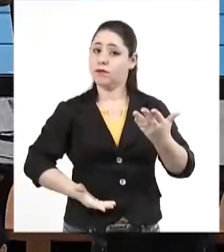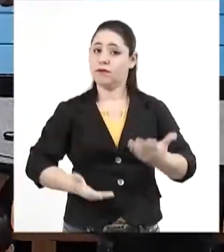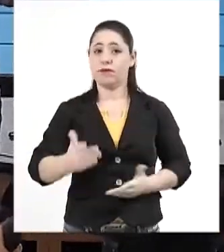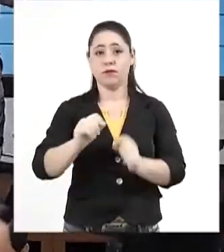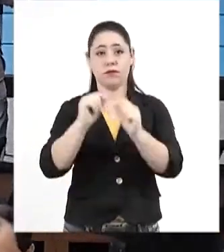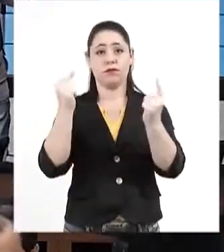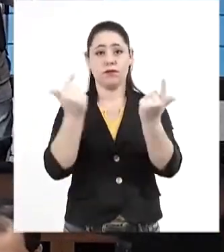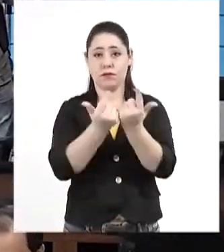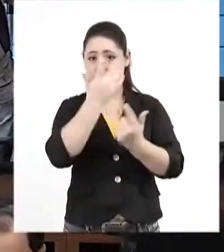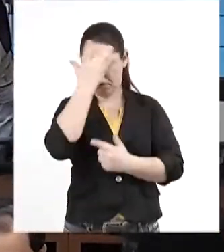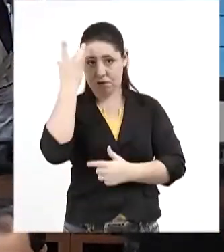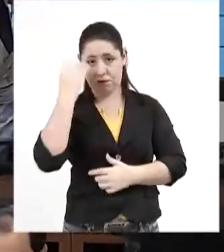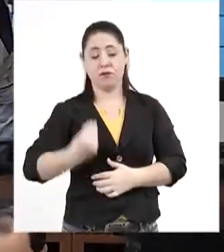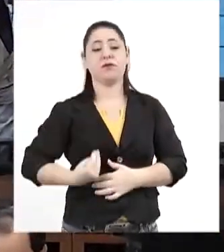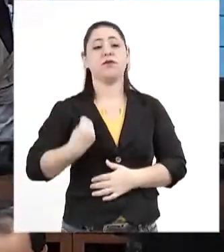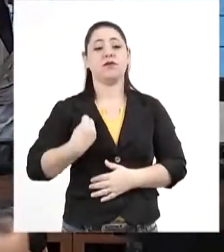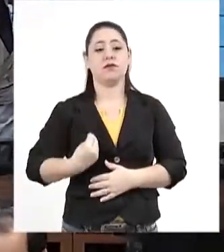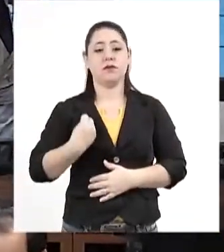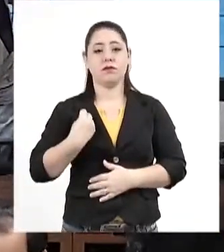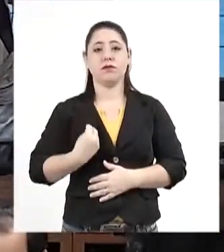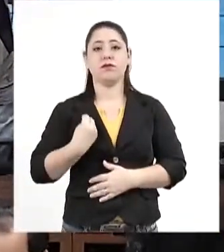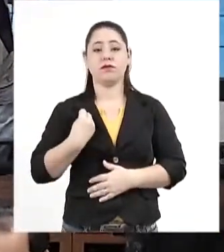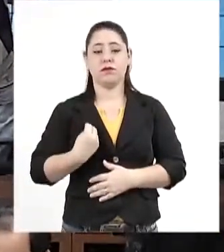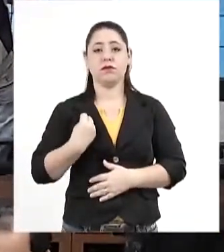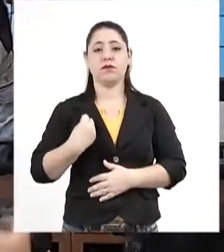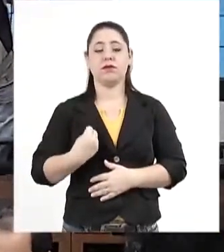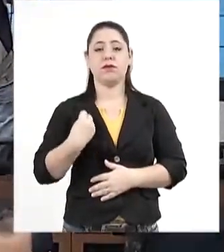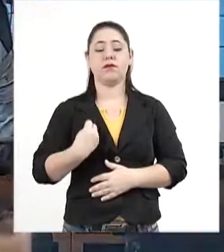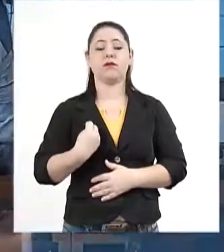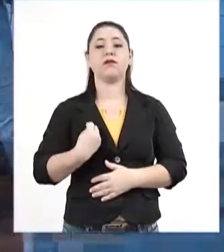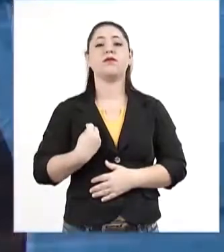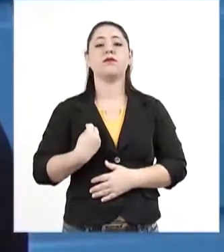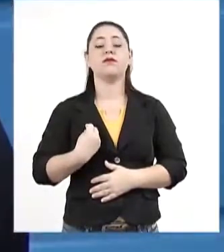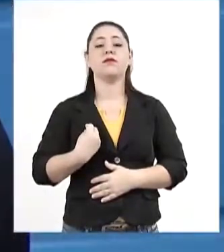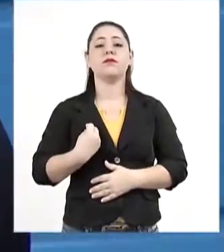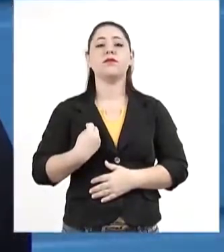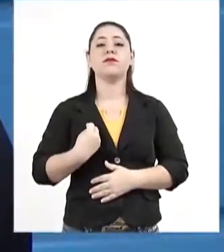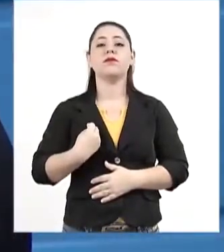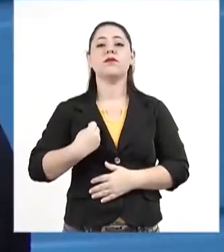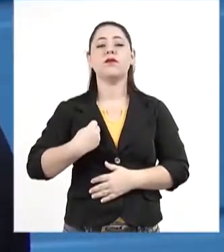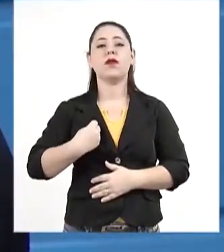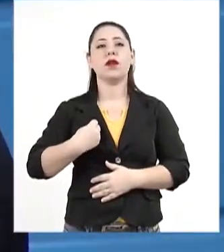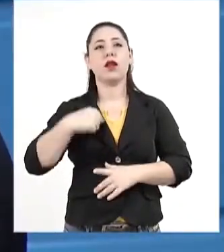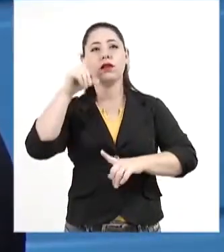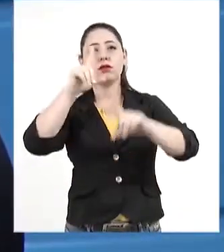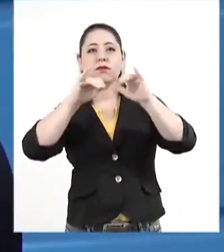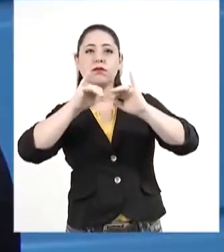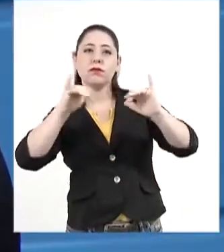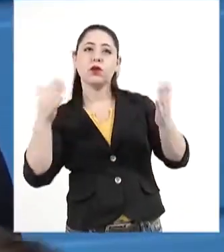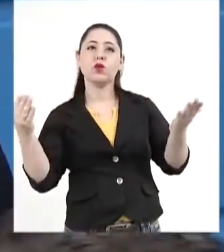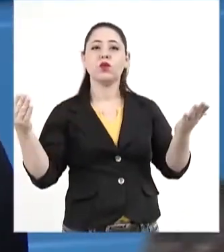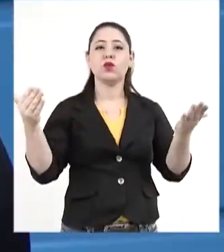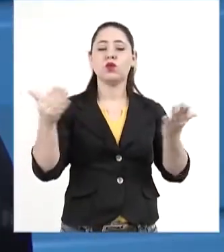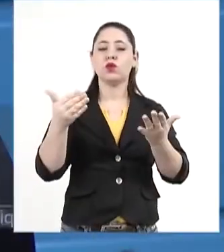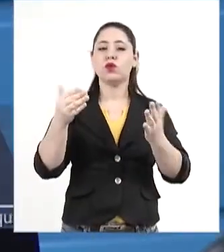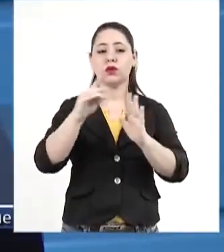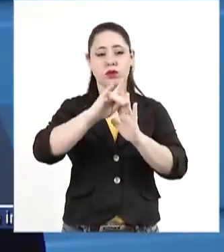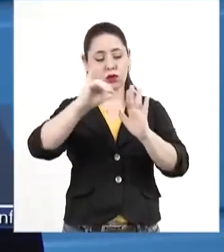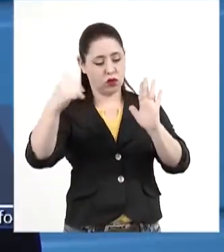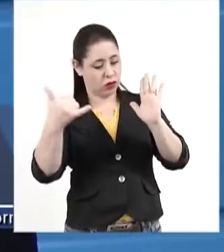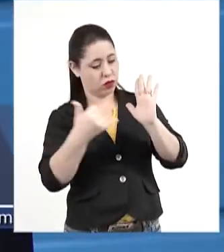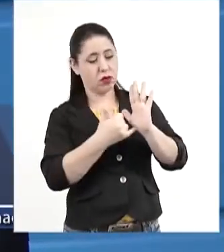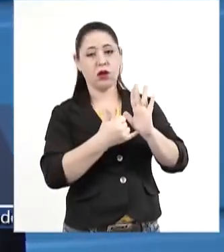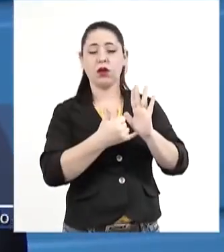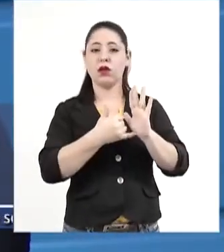casa, as pessoas aqui presentes, a nossa imprensa. Senhor presidente, eu trago no dia de hoje um projeto de